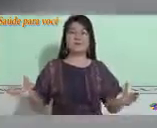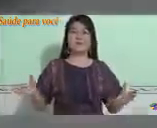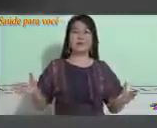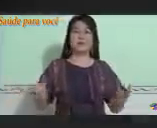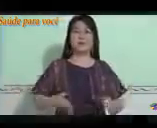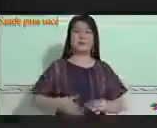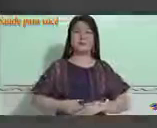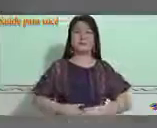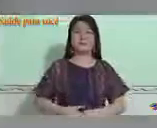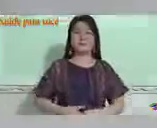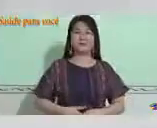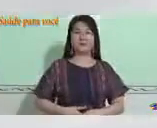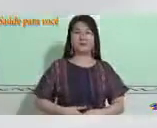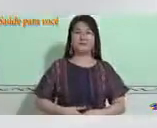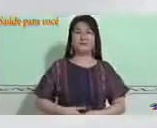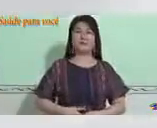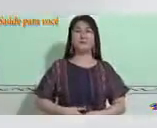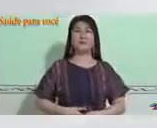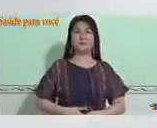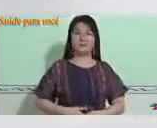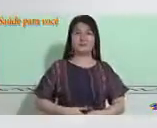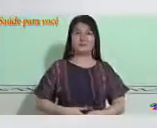COLISCOZIDO, meia xícara